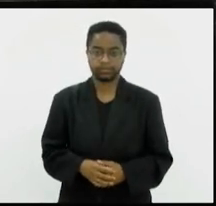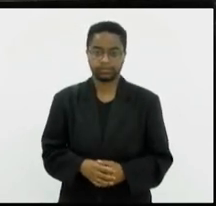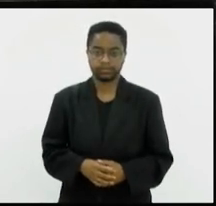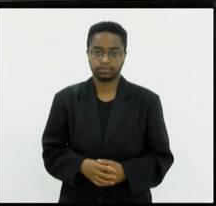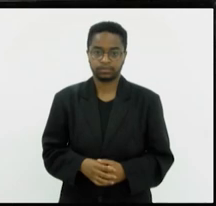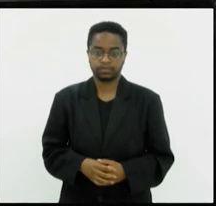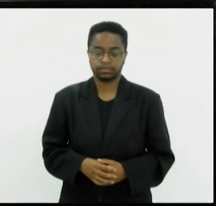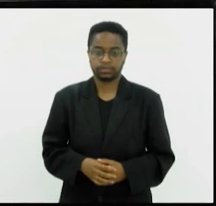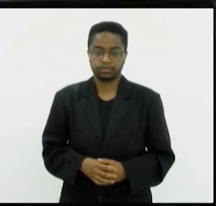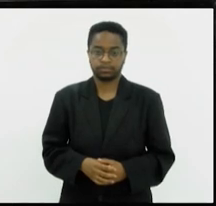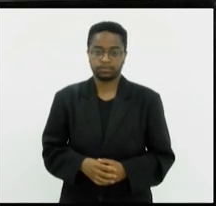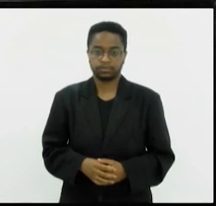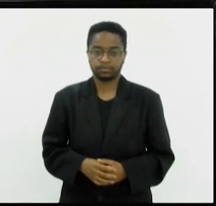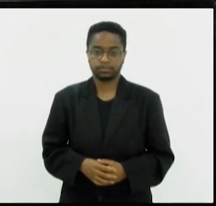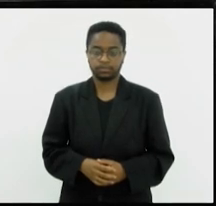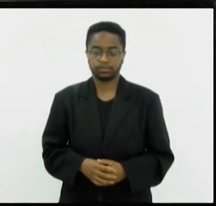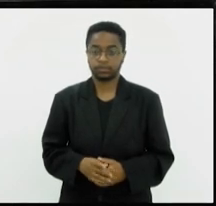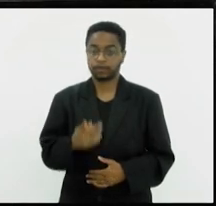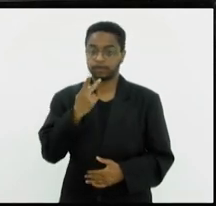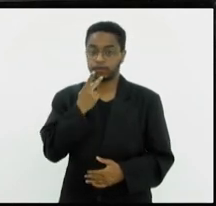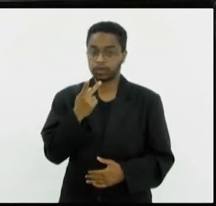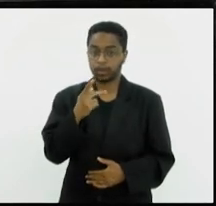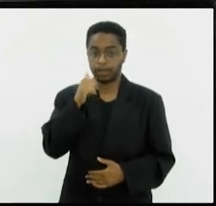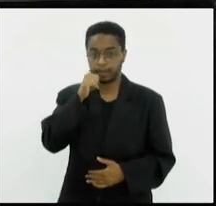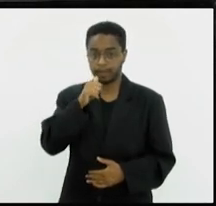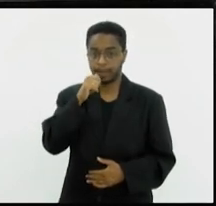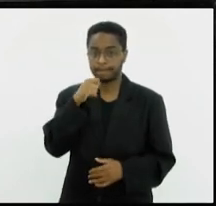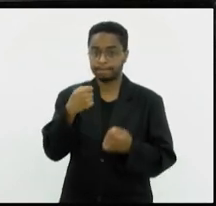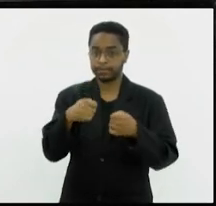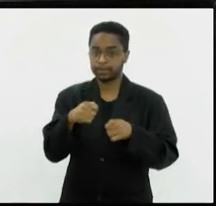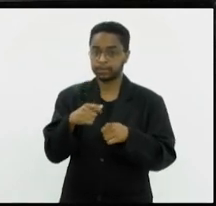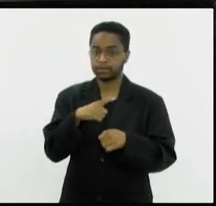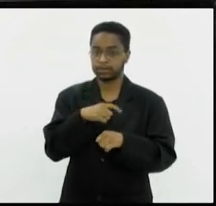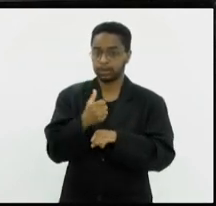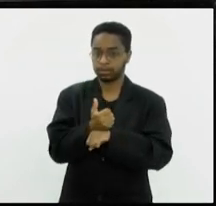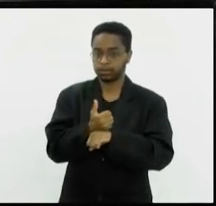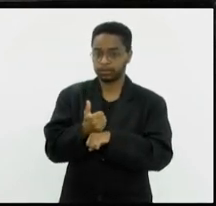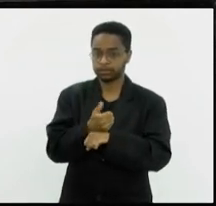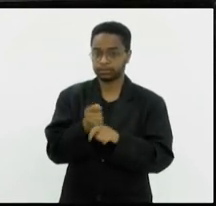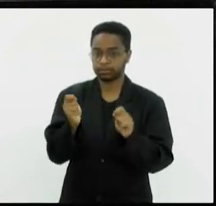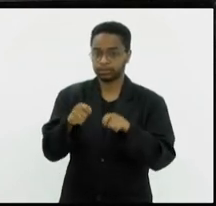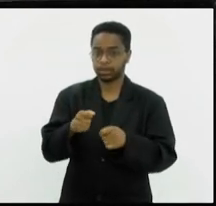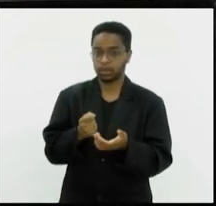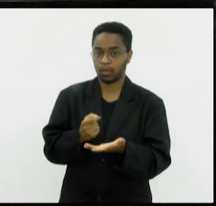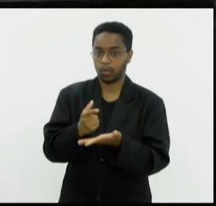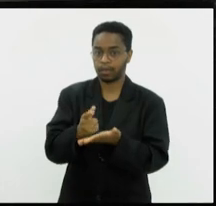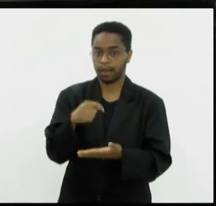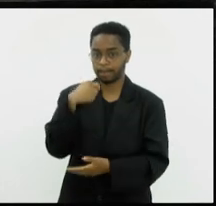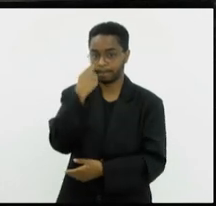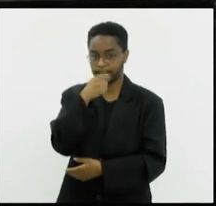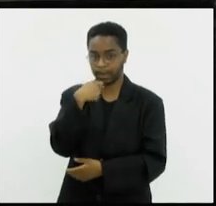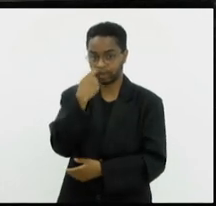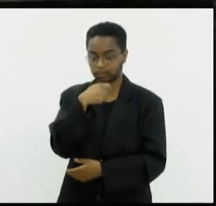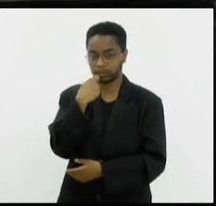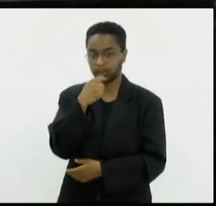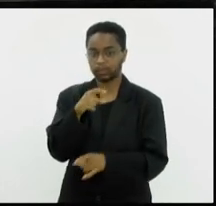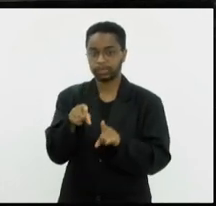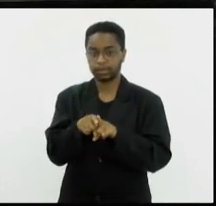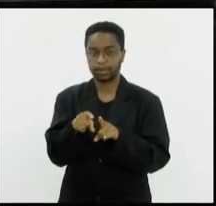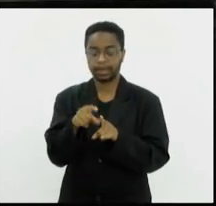Lula dizendo que a mulher tinha que ter uma profissão para comprar batom e